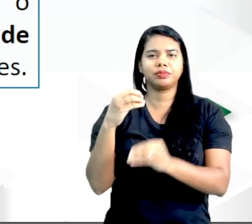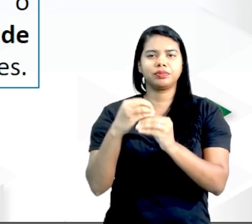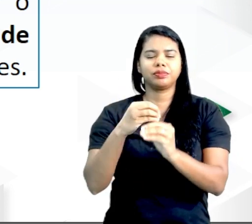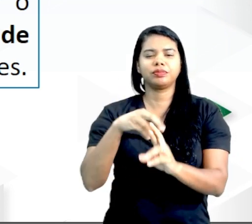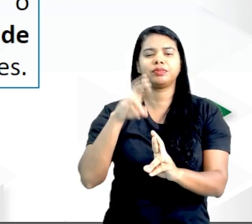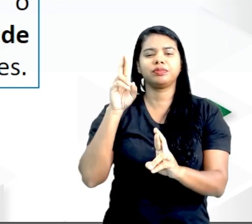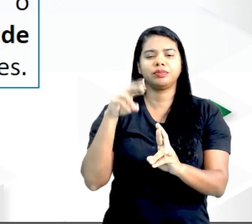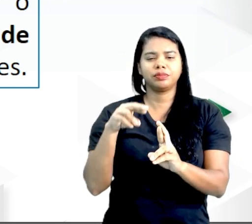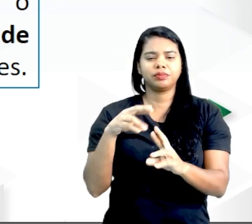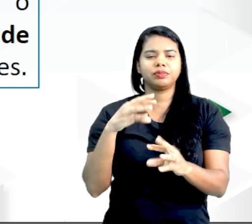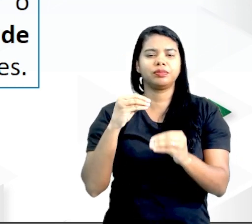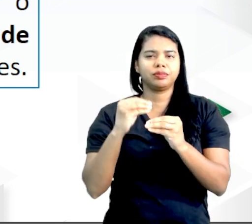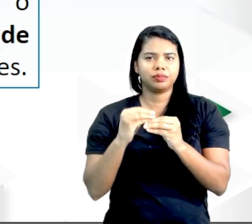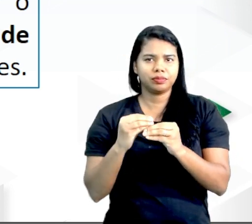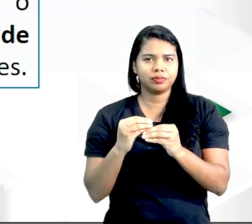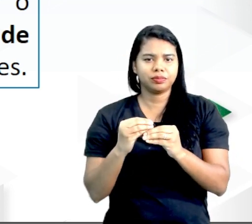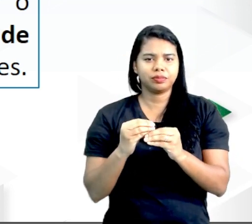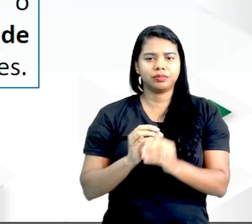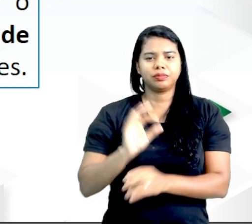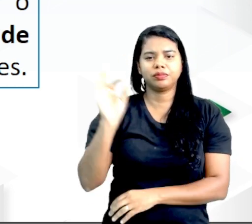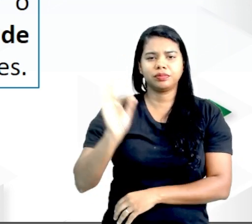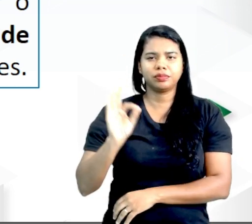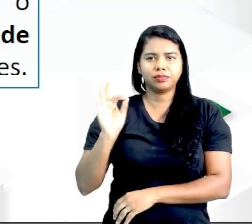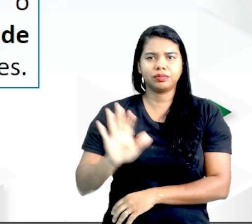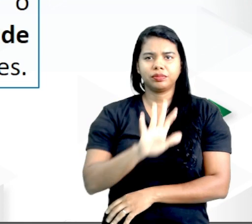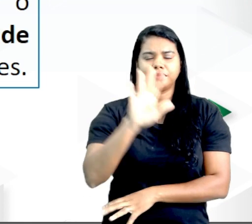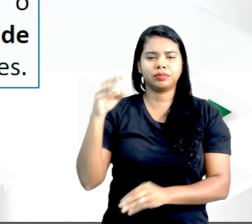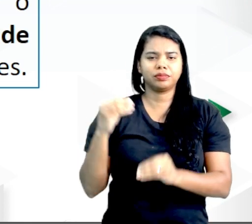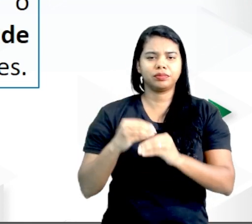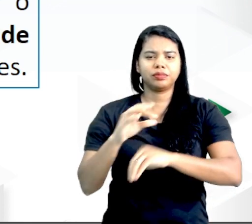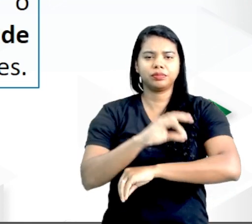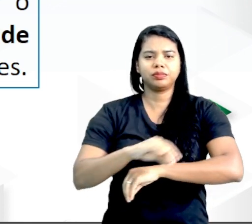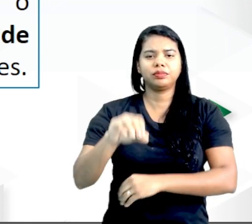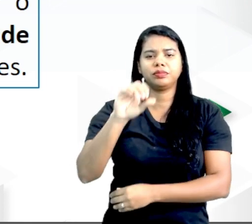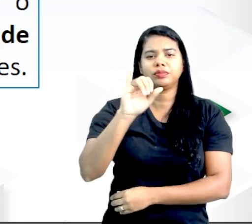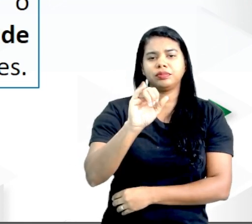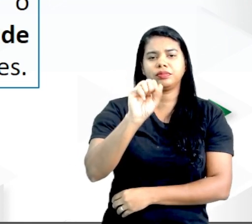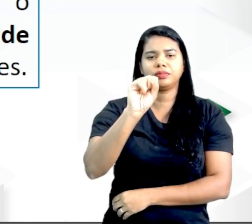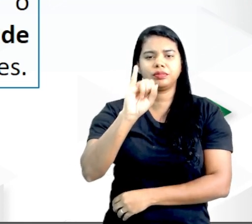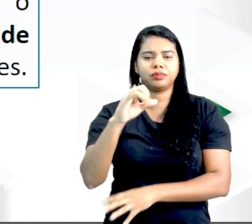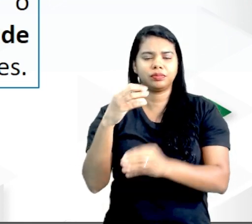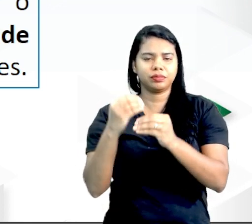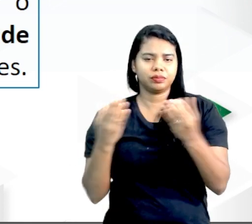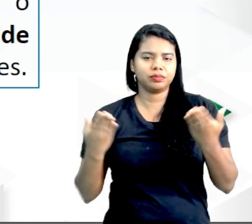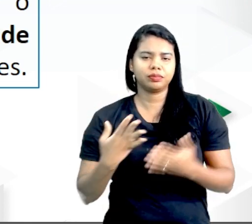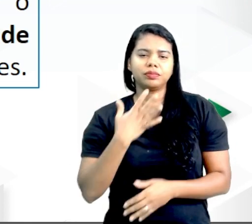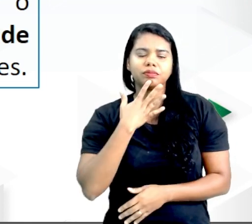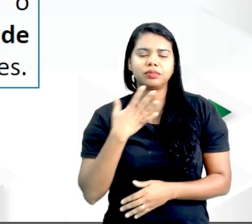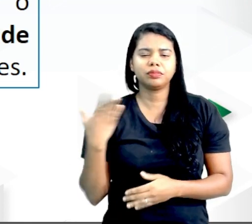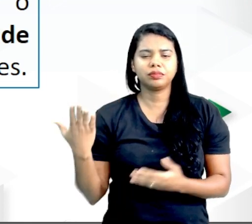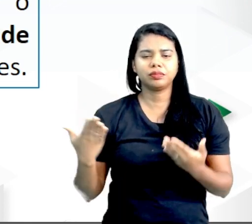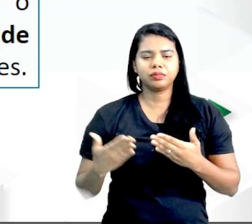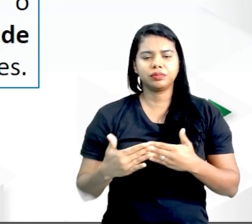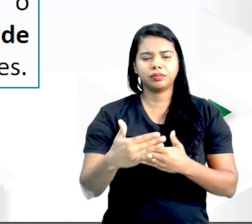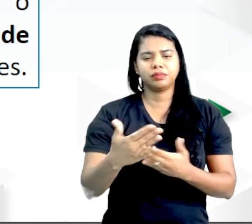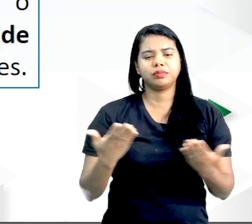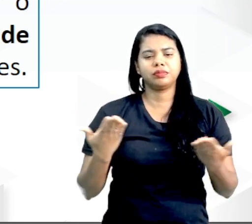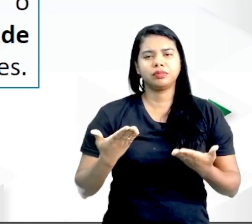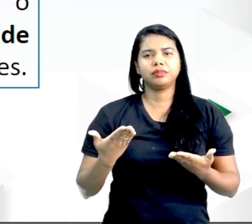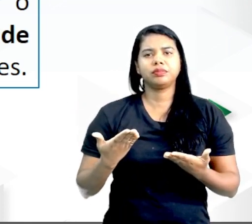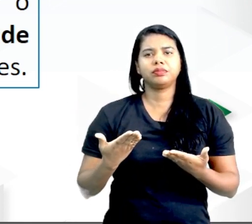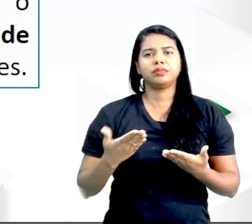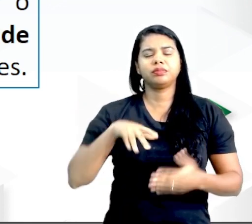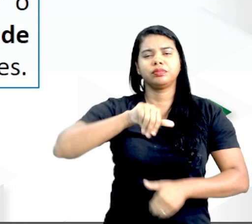abordagem ao sistema métrico decimal e o sistema internacional de medidas do SI, que você conhece hoje. Essa equivalência